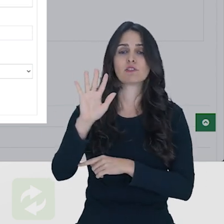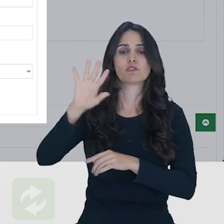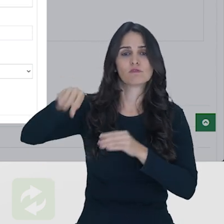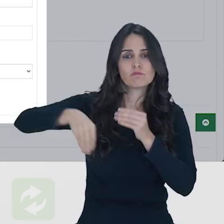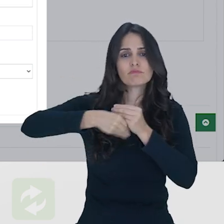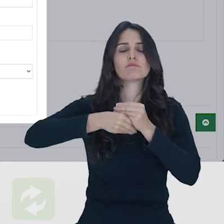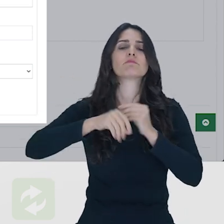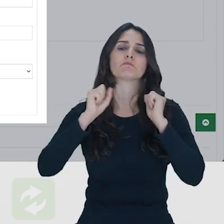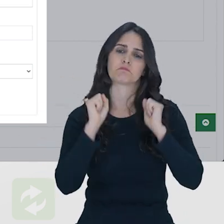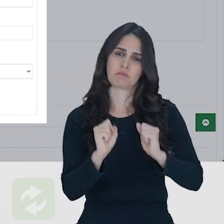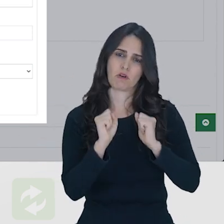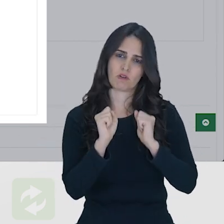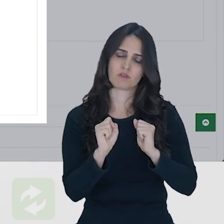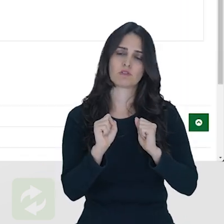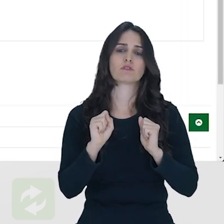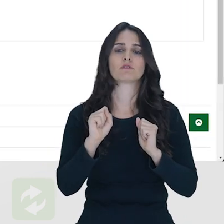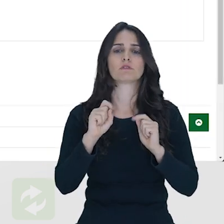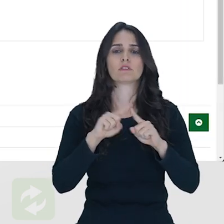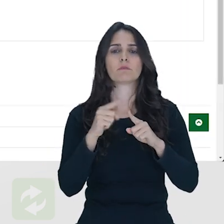imagens